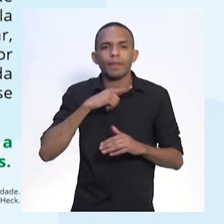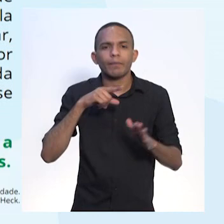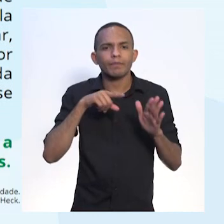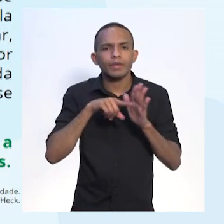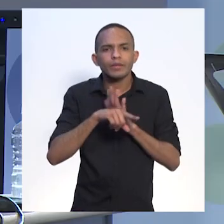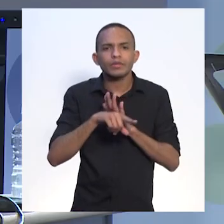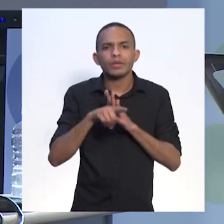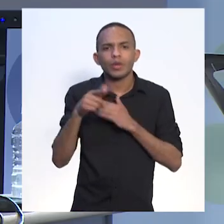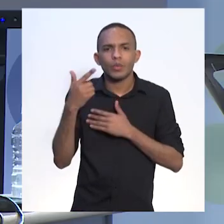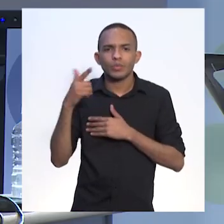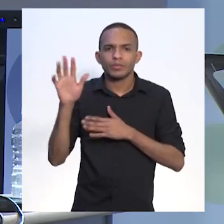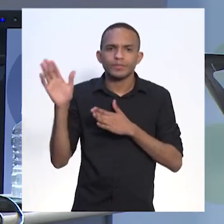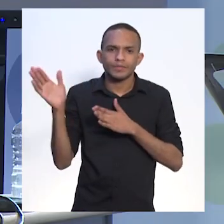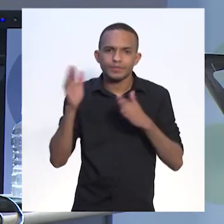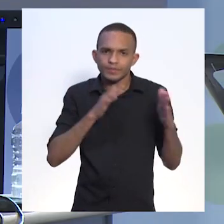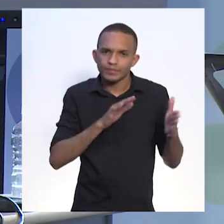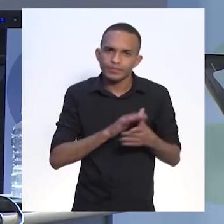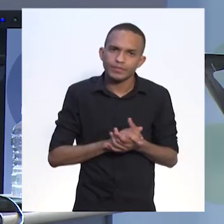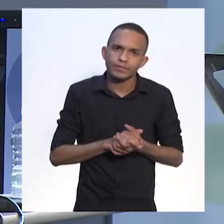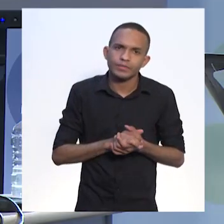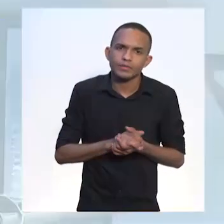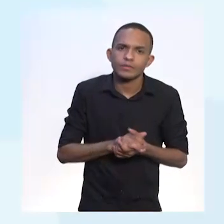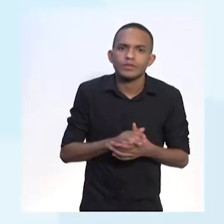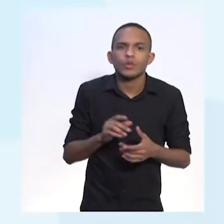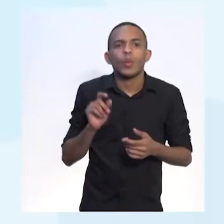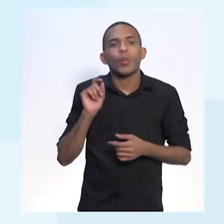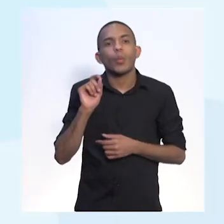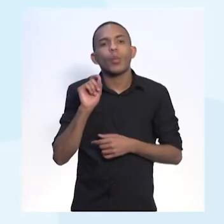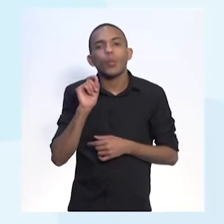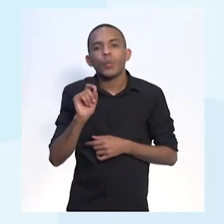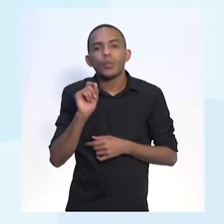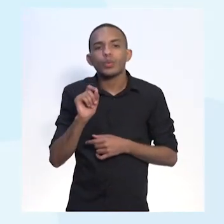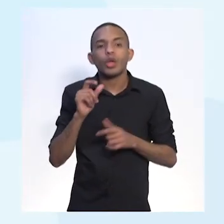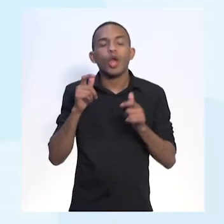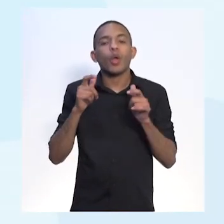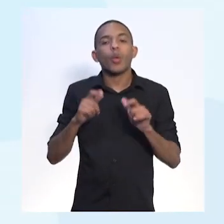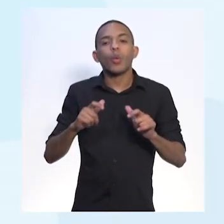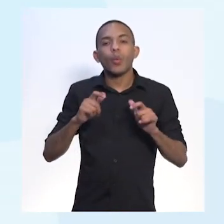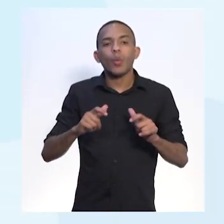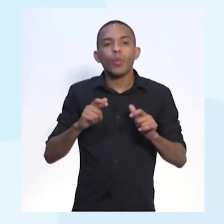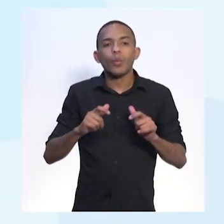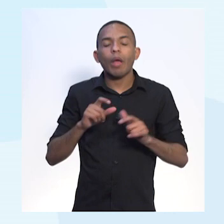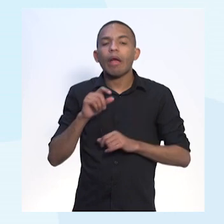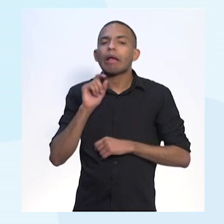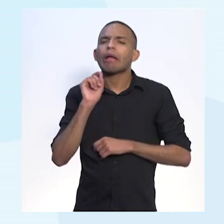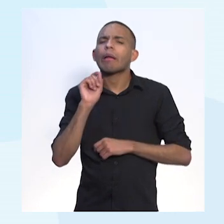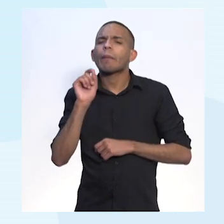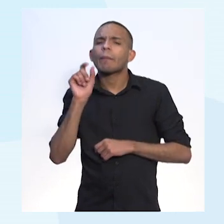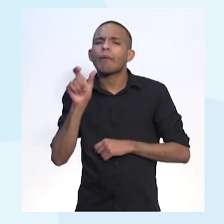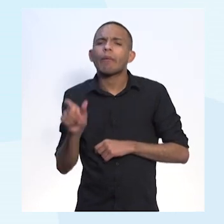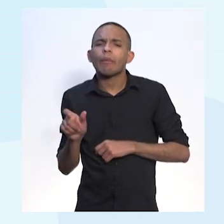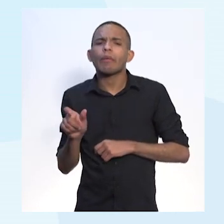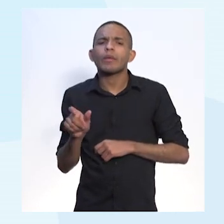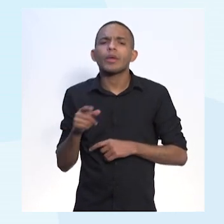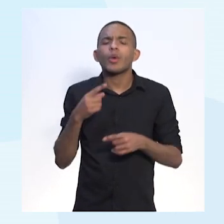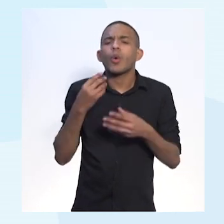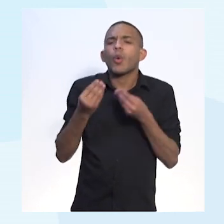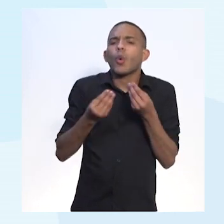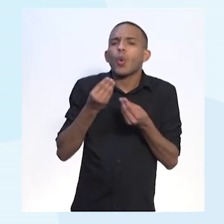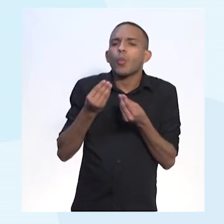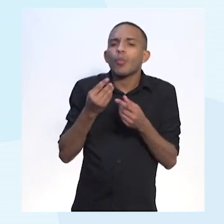disso, que é a próxima. Olha lá. Ó. O quê? Onde? Quem? Como e por